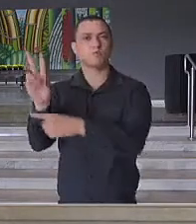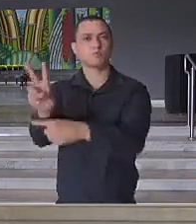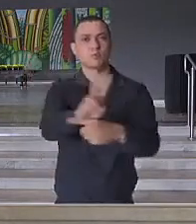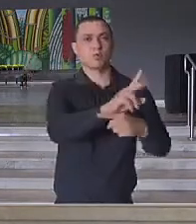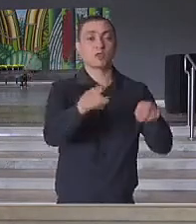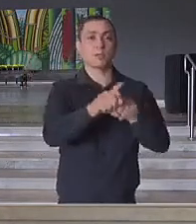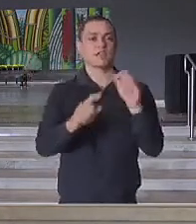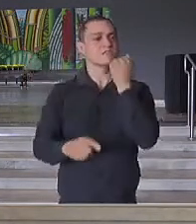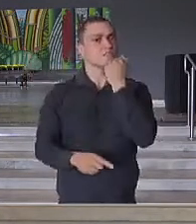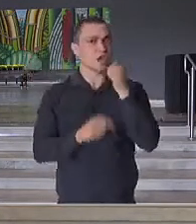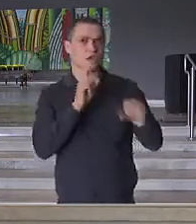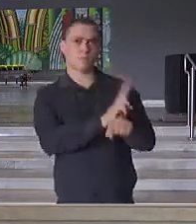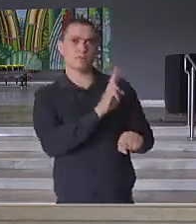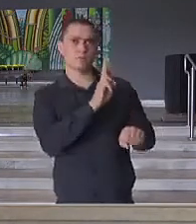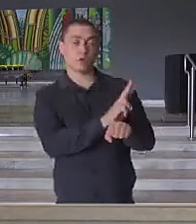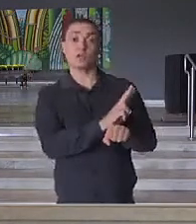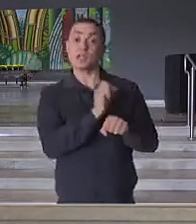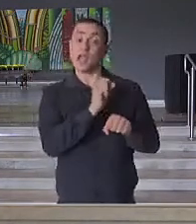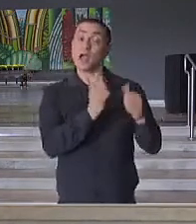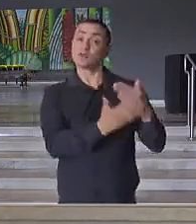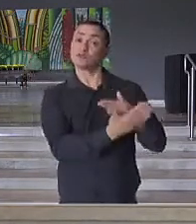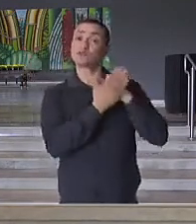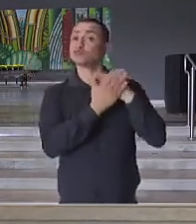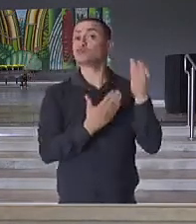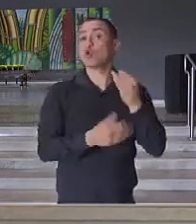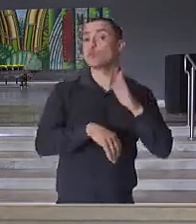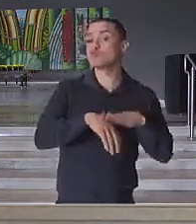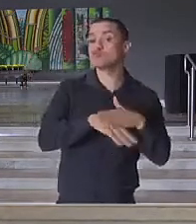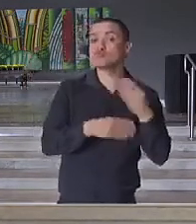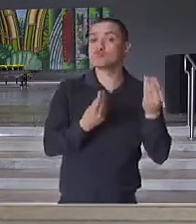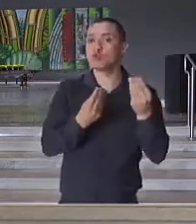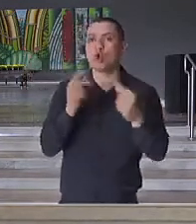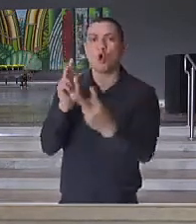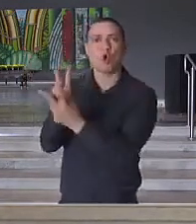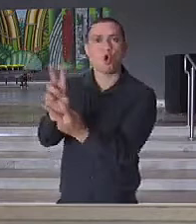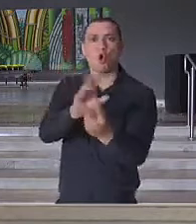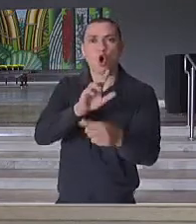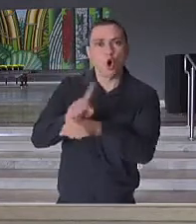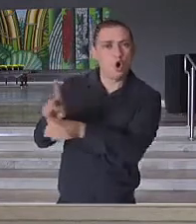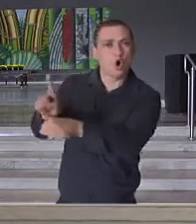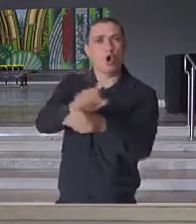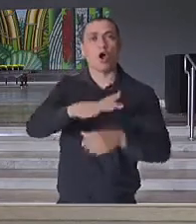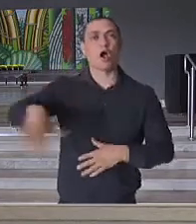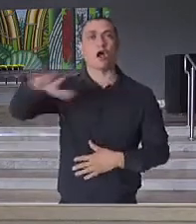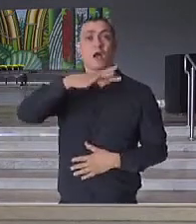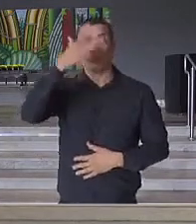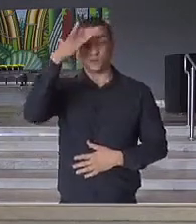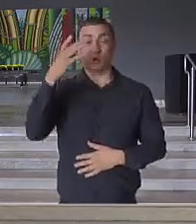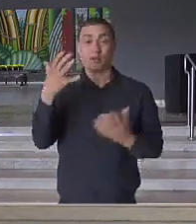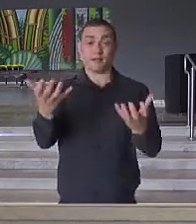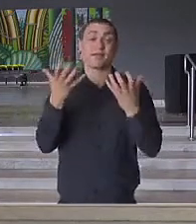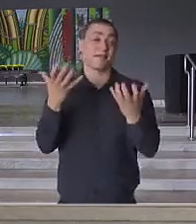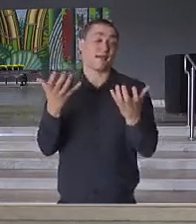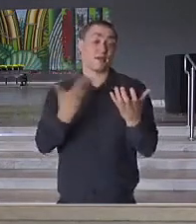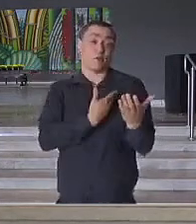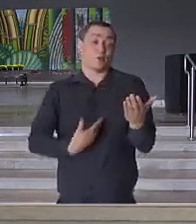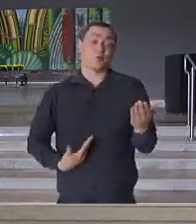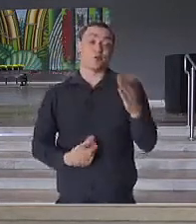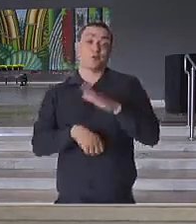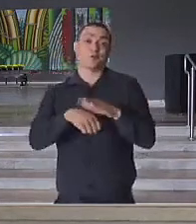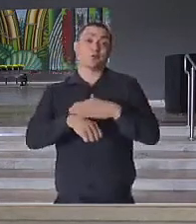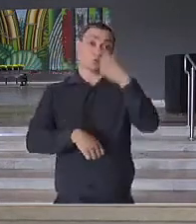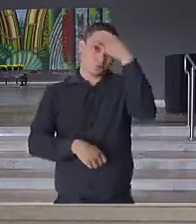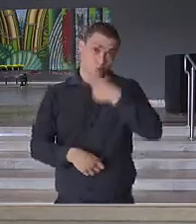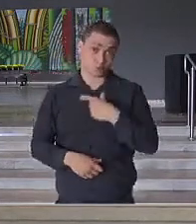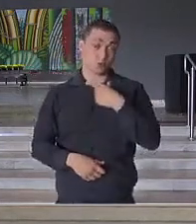proteger a ciência, que nos indica como podemos amparar as pessoas que esperam do governo atitudes